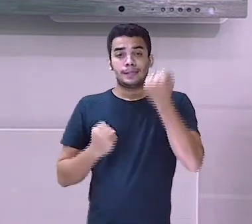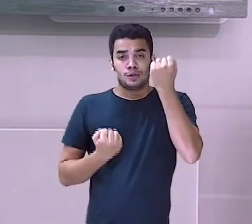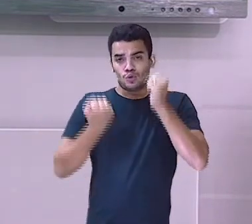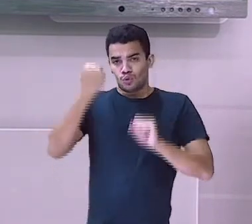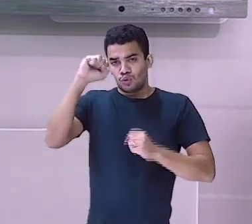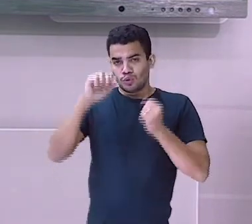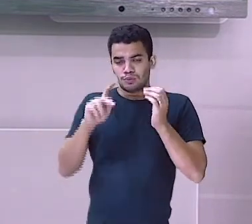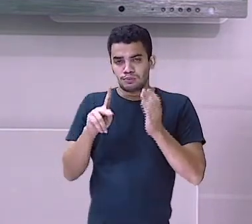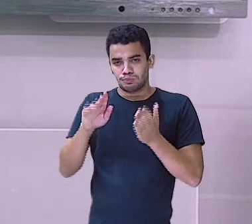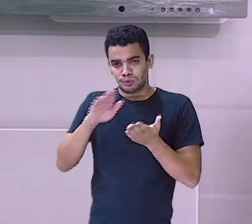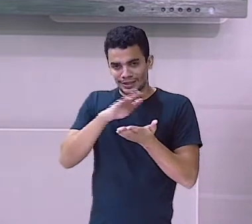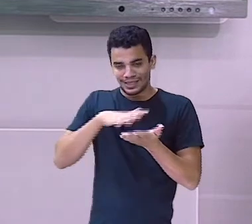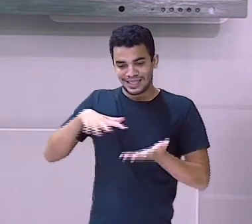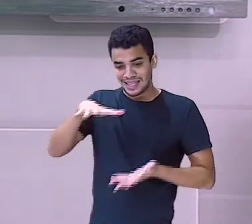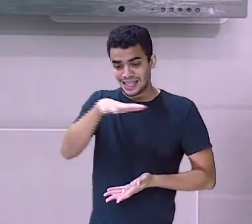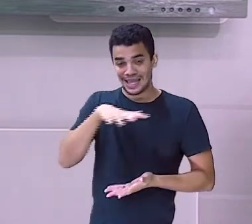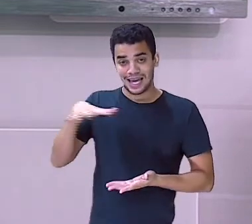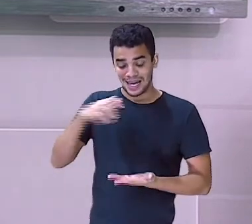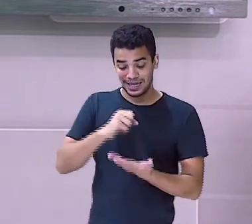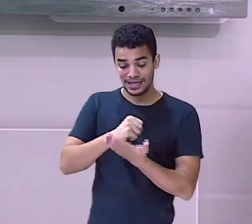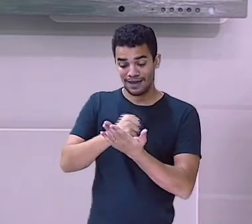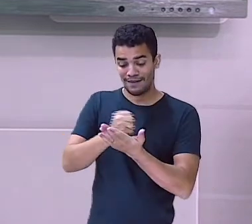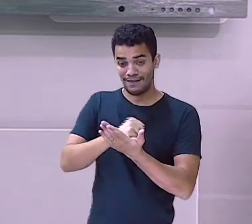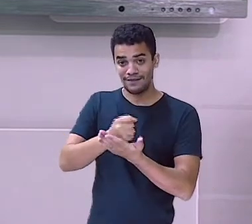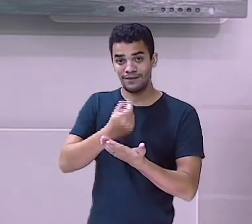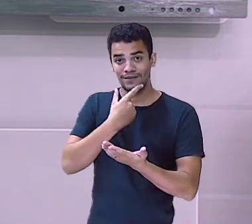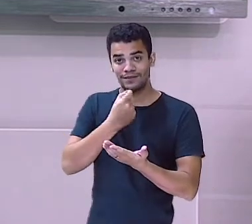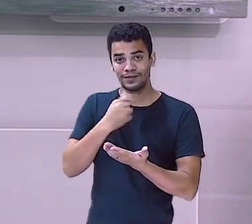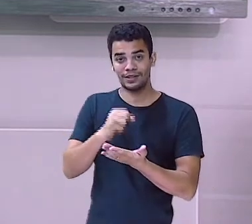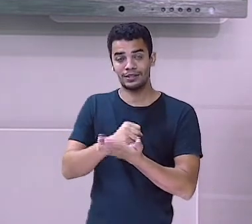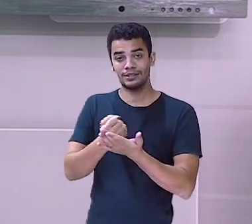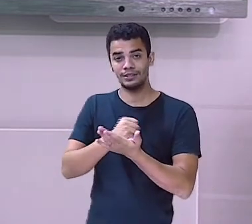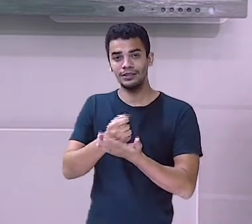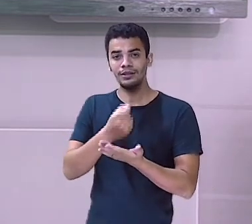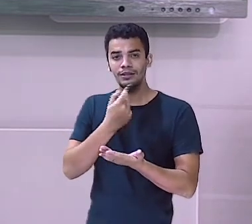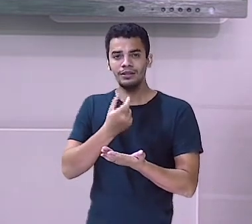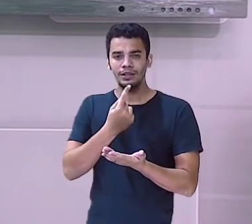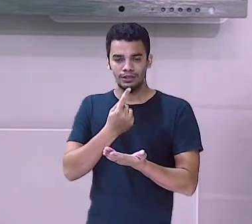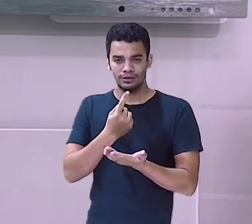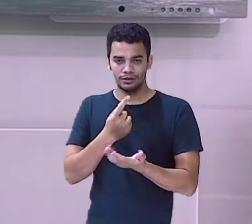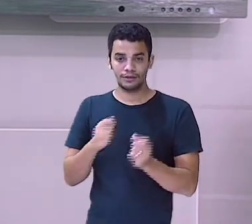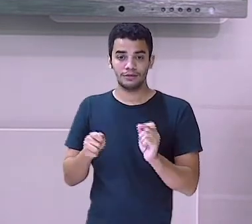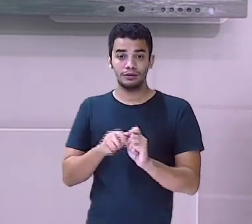muito essa natureza para a fabricação de medicamentos, para a fabricação de